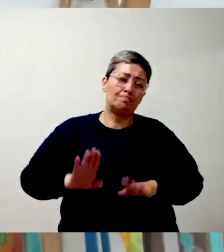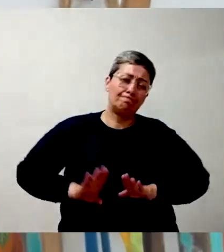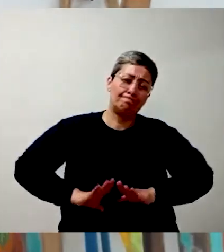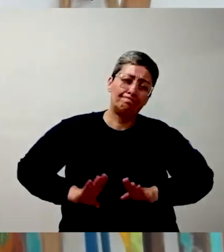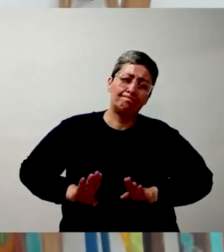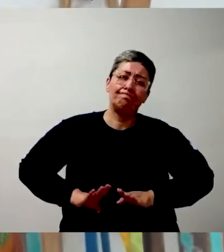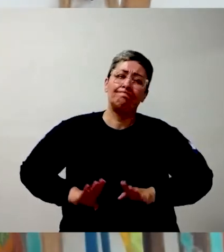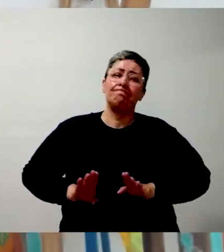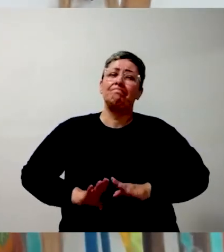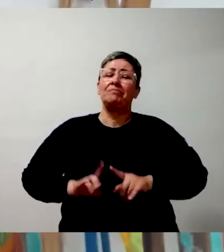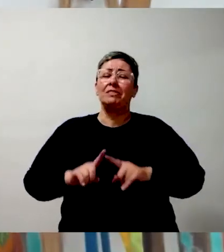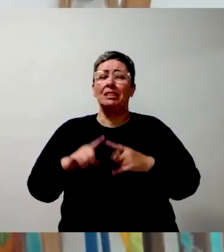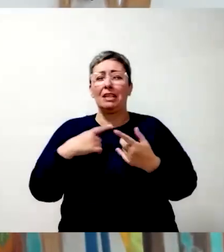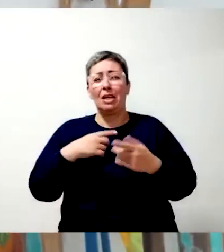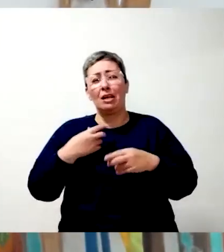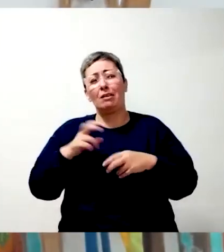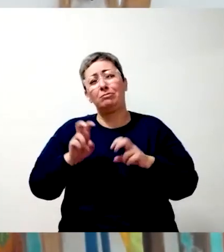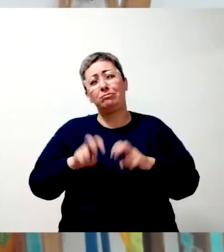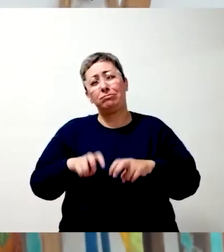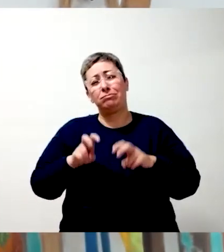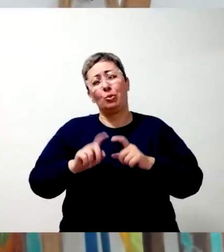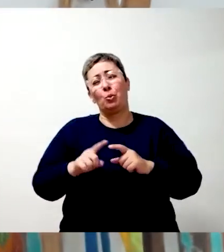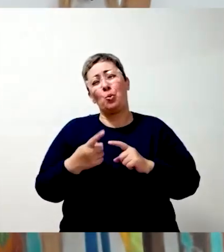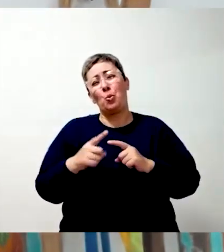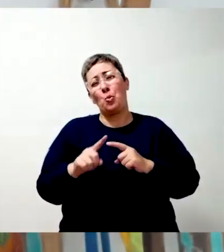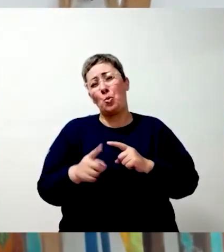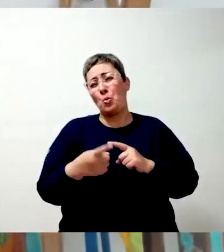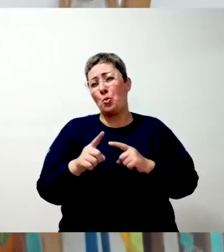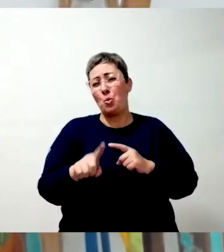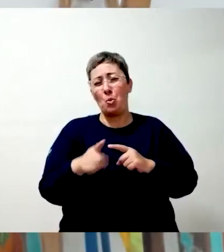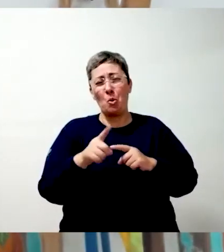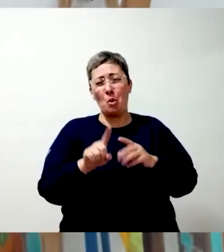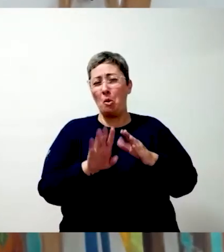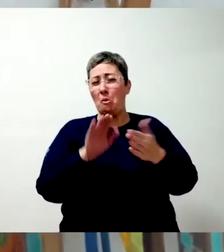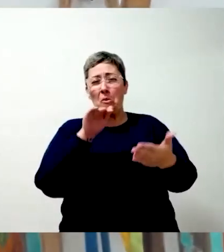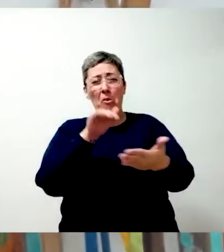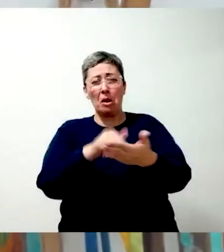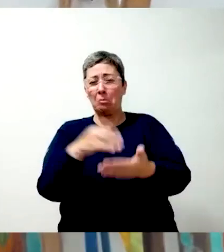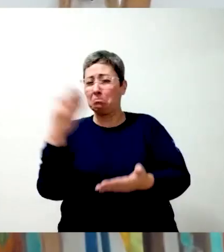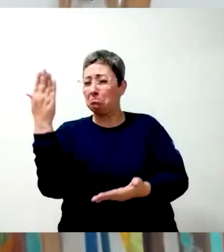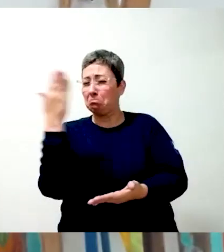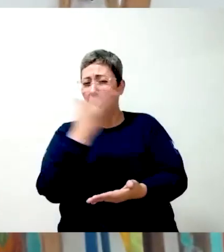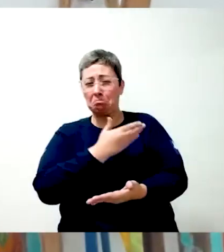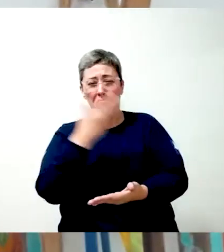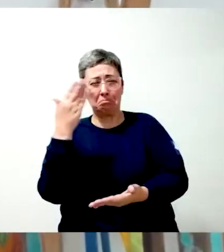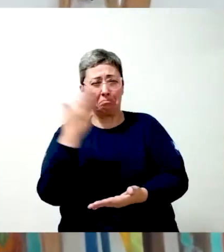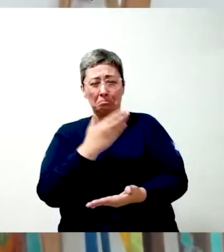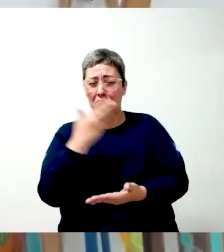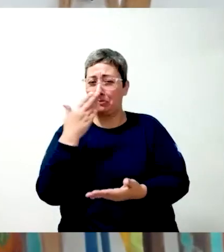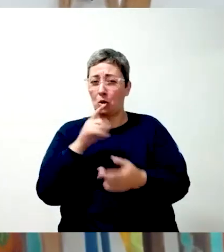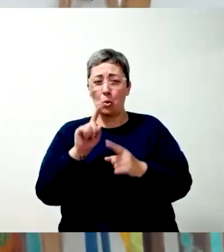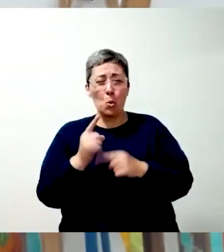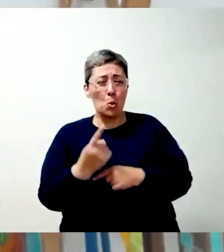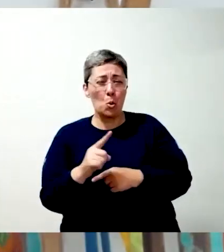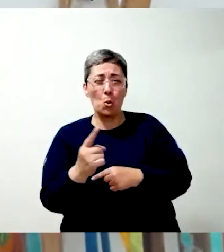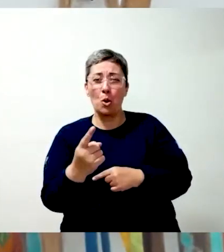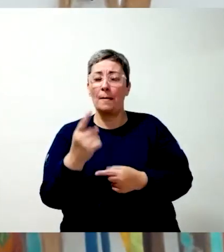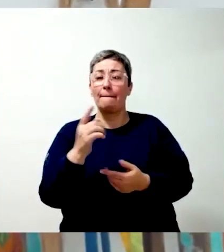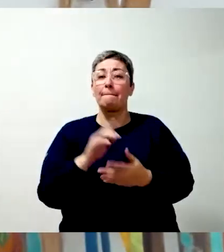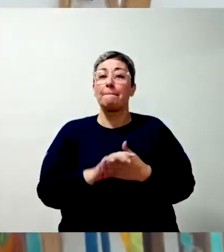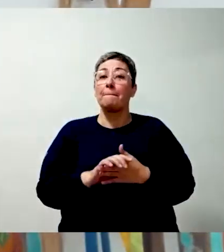estavam com fome. Era uma estrada que ainda o destino nem se